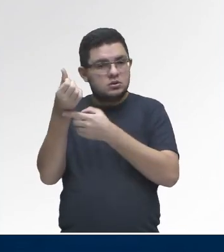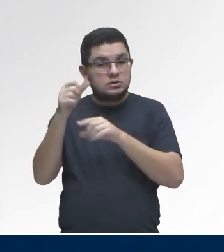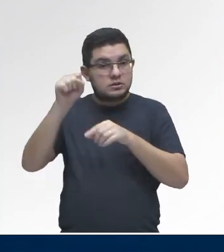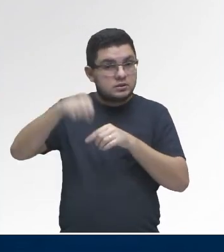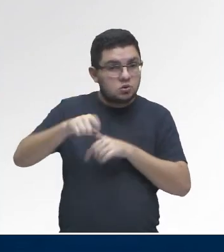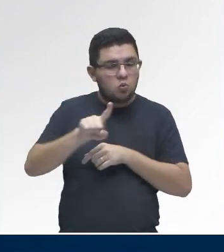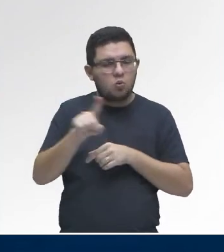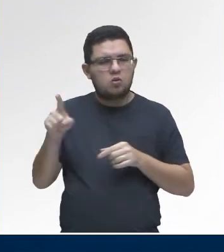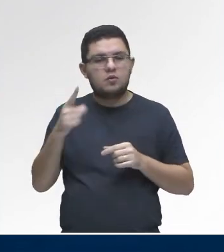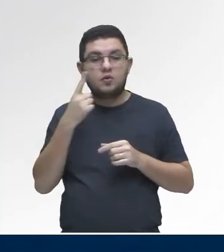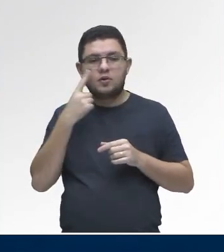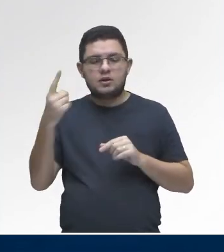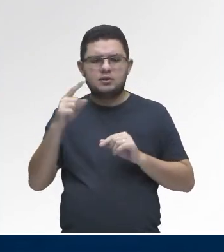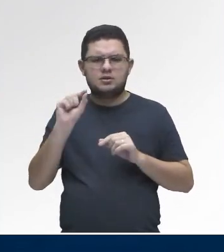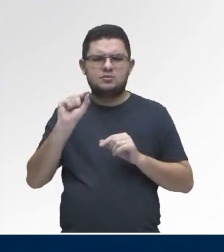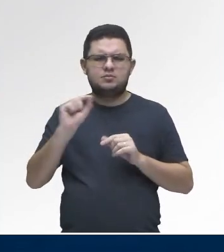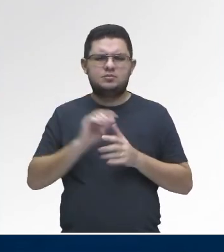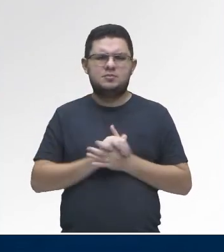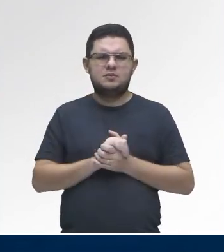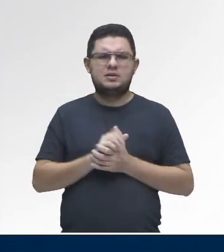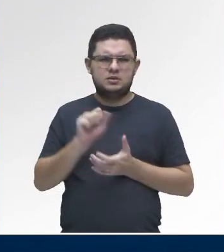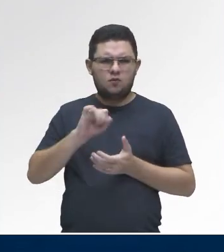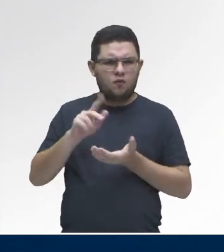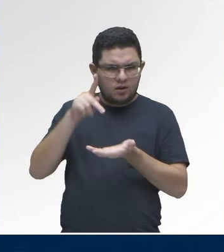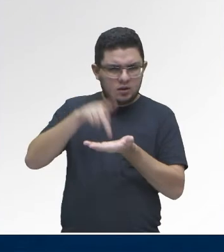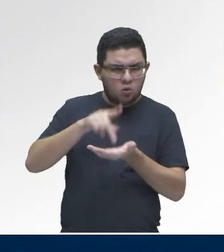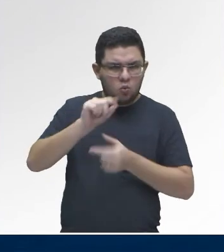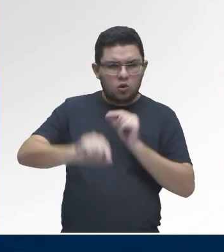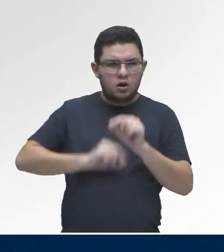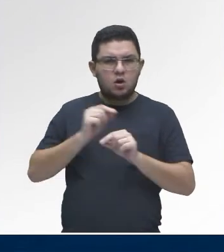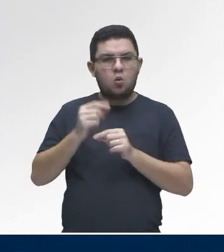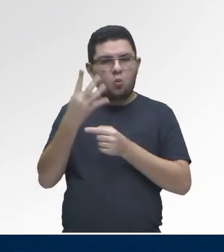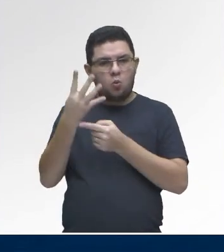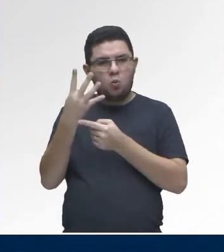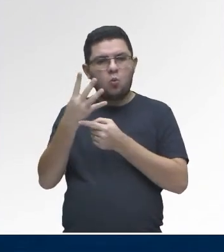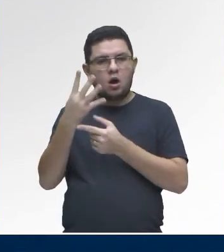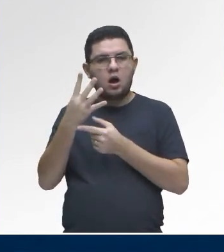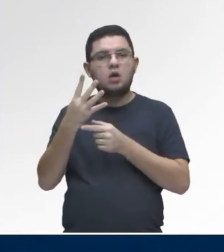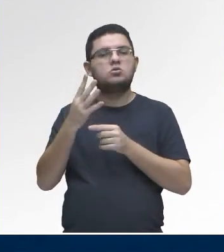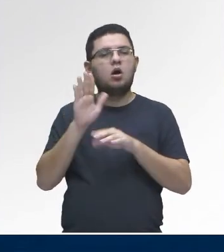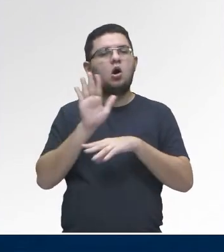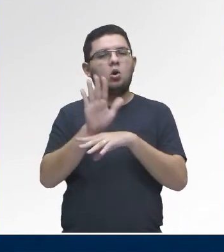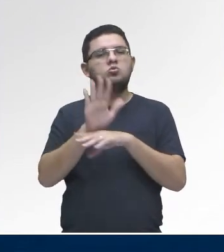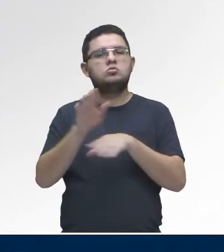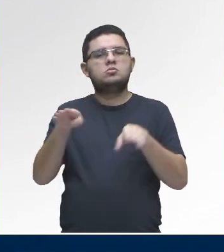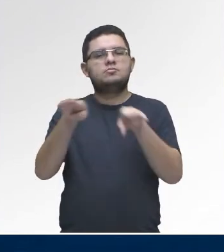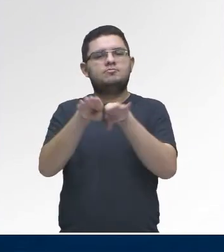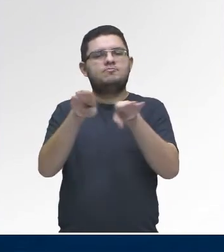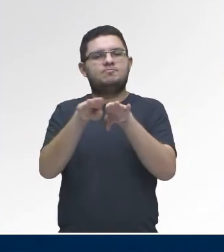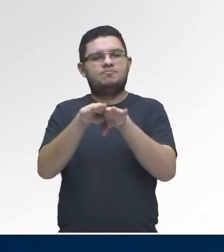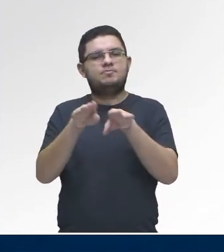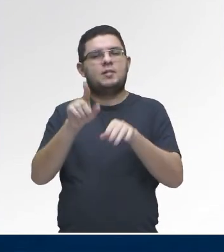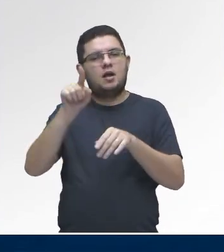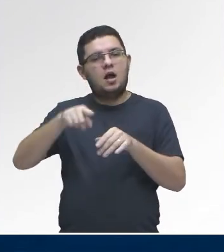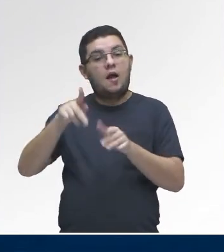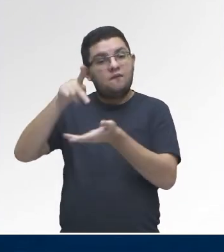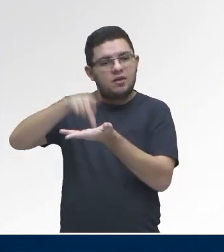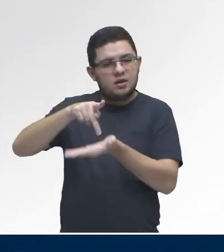for verdade, quer dizer que esse número que eu substituí vai ser a solução da equação, né? Então, bem